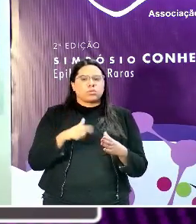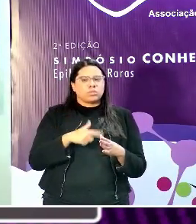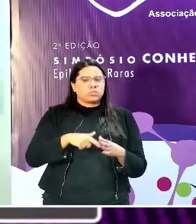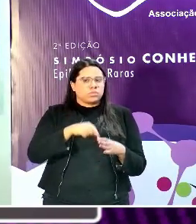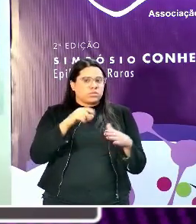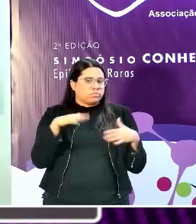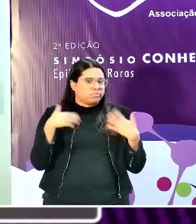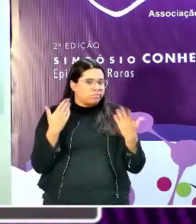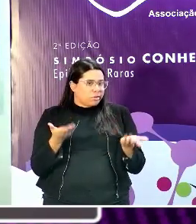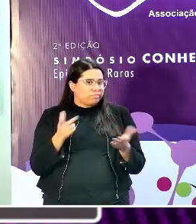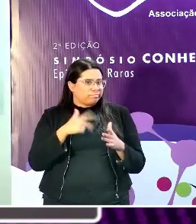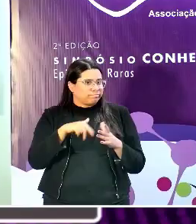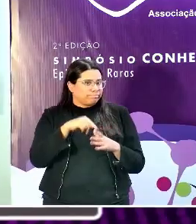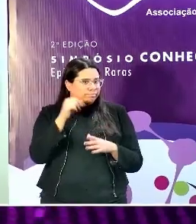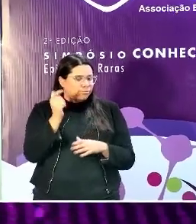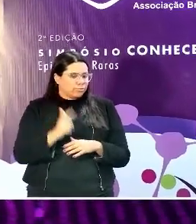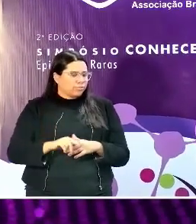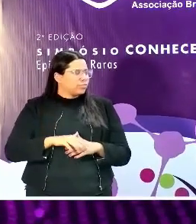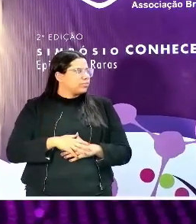então.